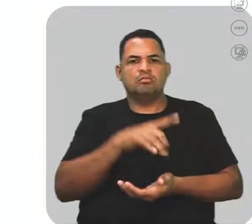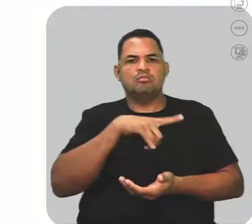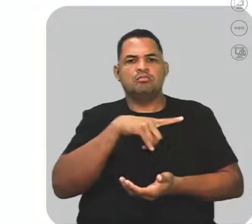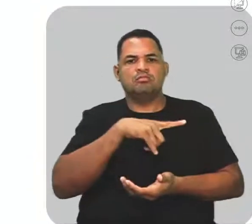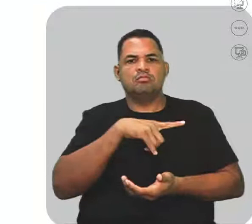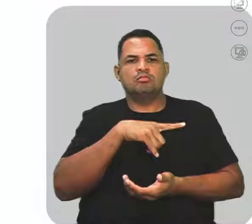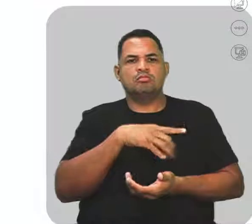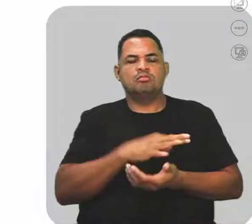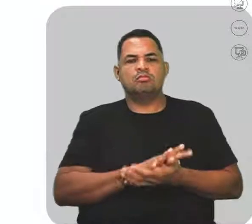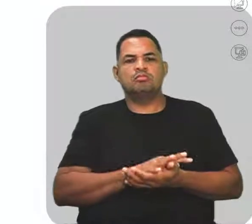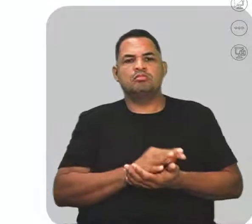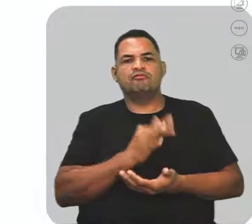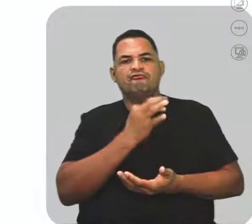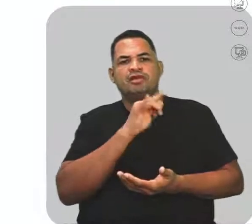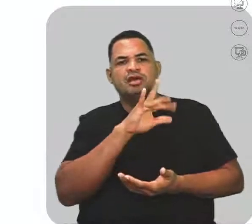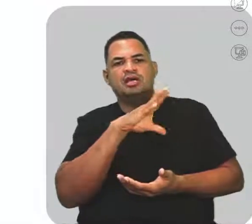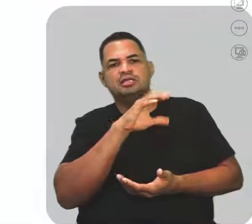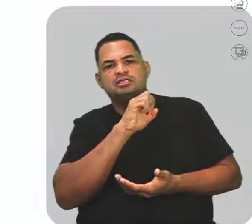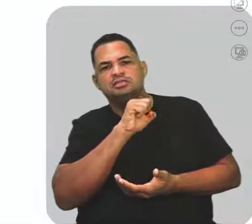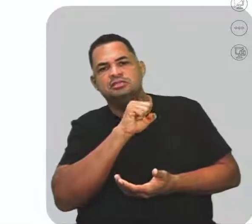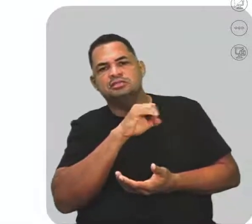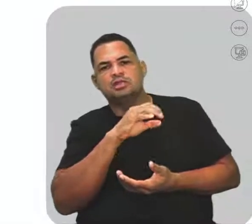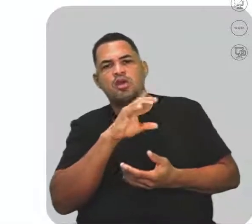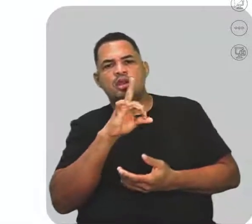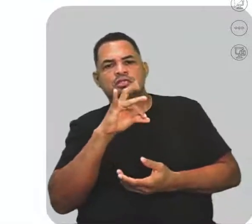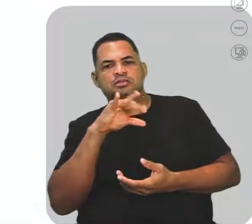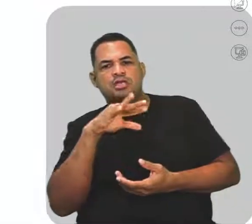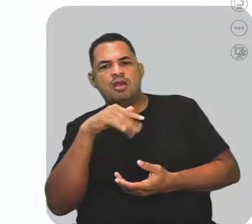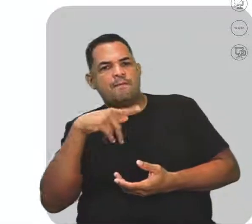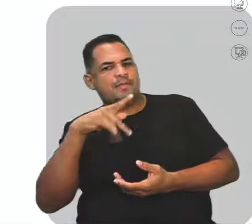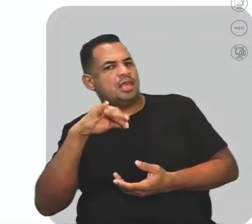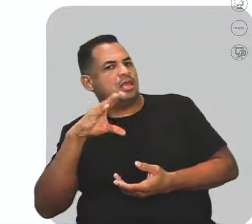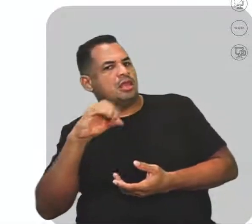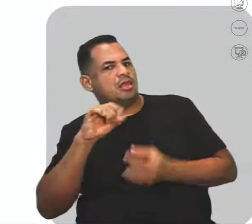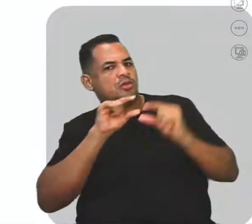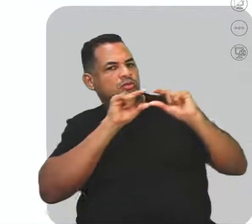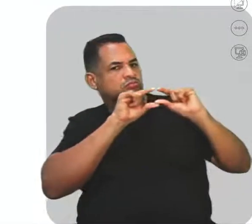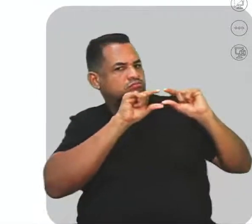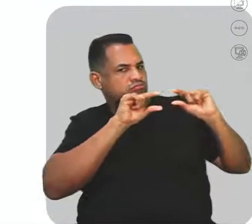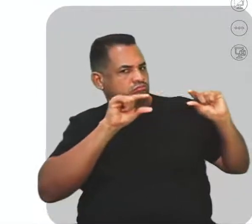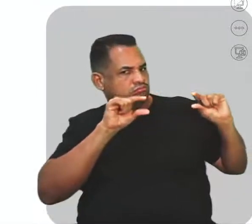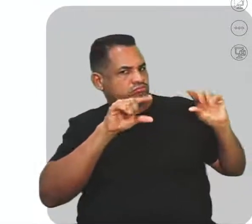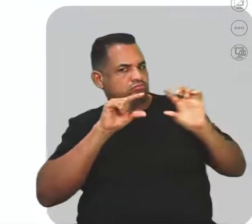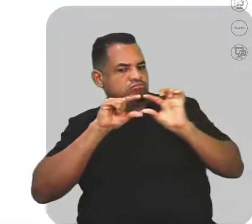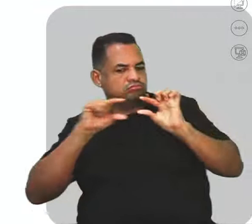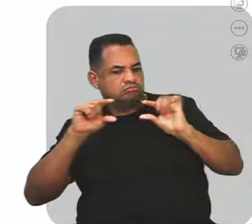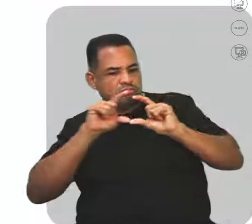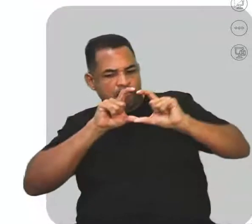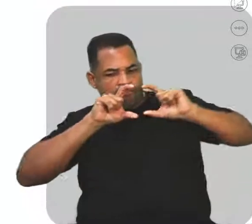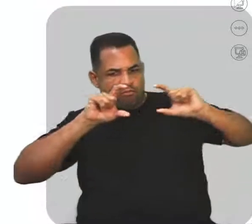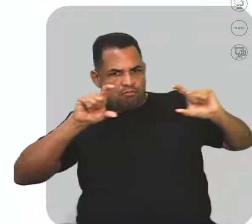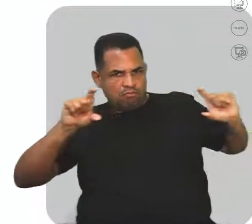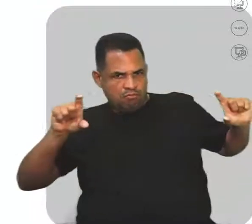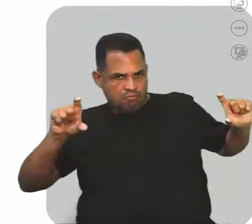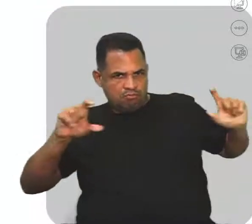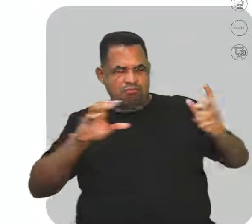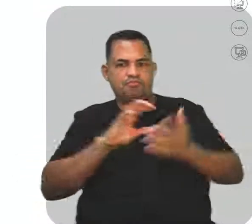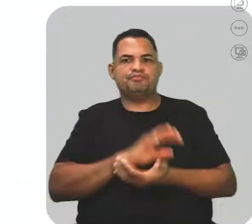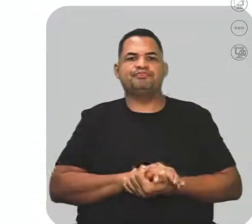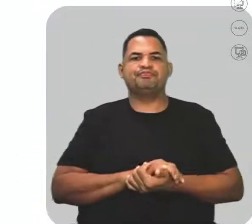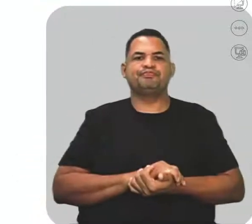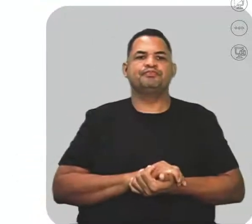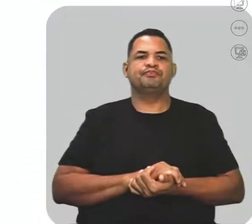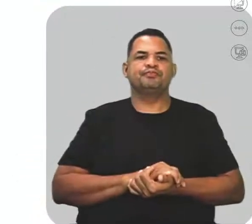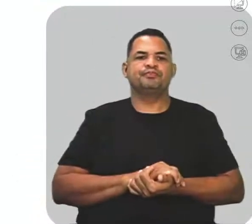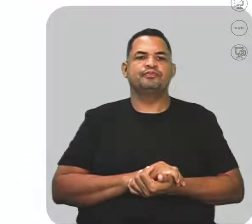aqui, iniciamos falando de frase, oração e período, né? A nossa temática geral. Lembrando que,